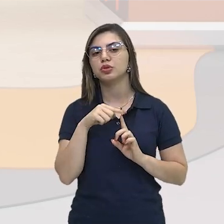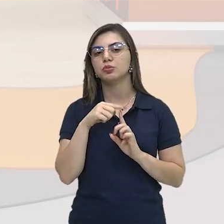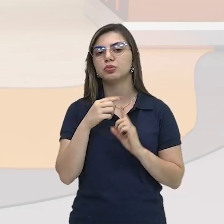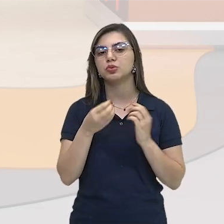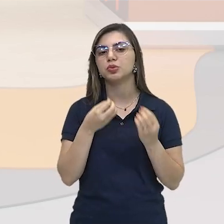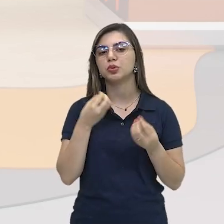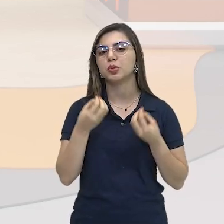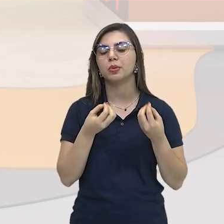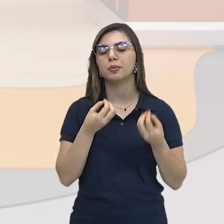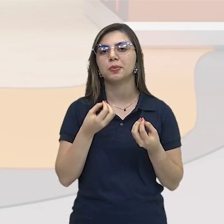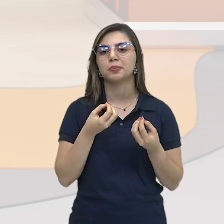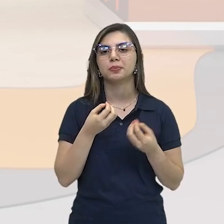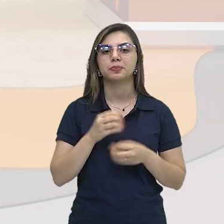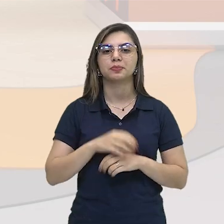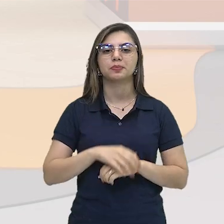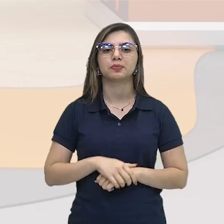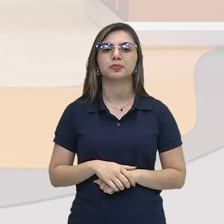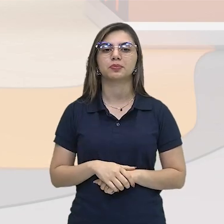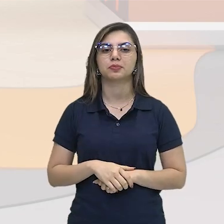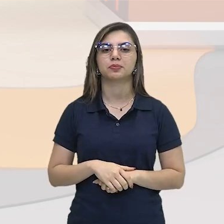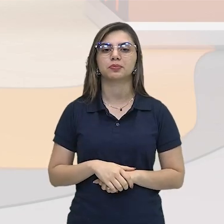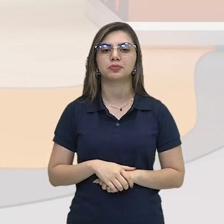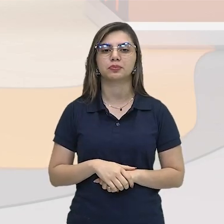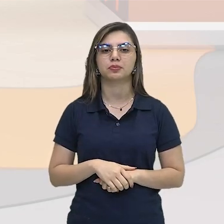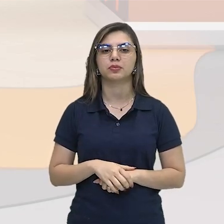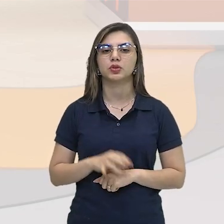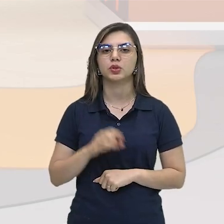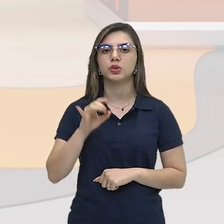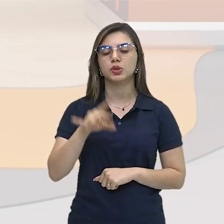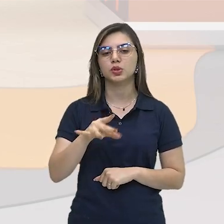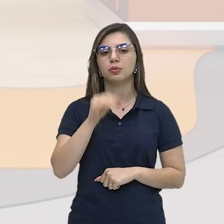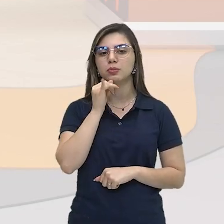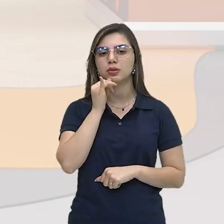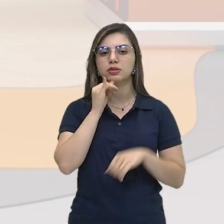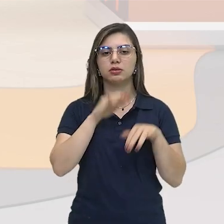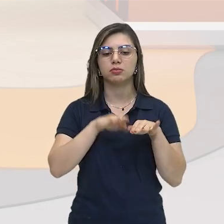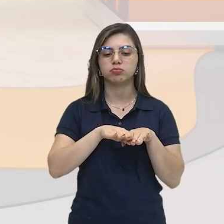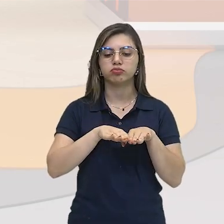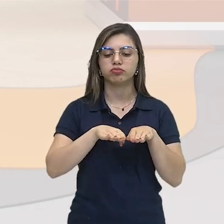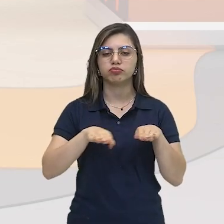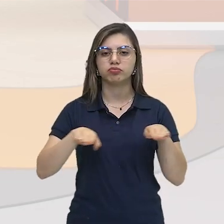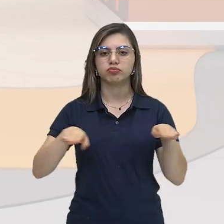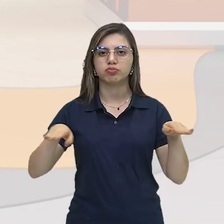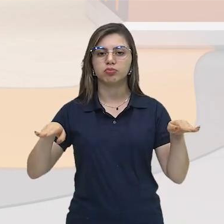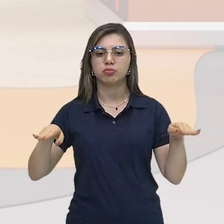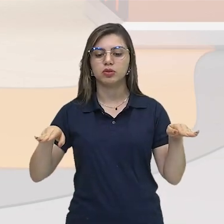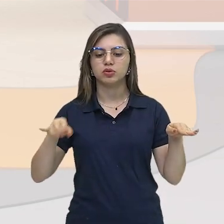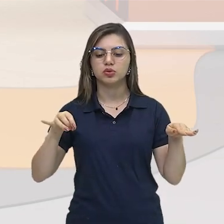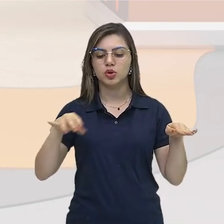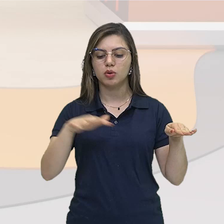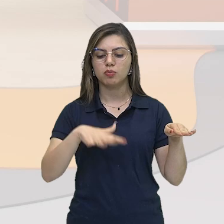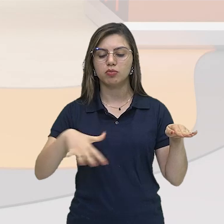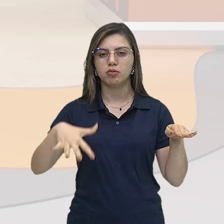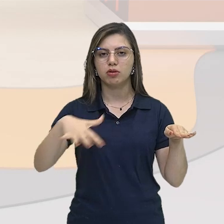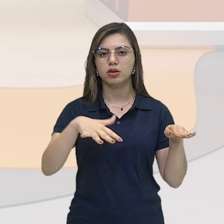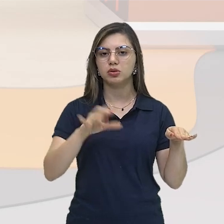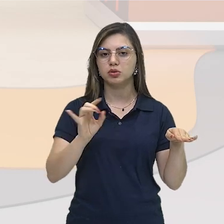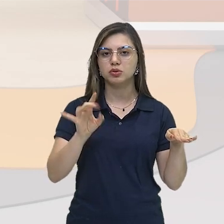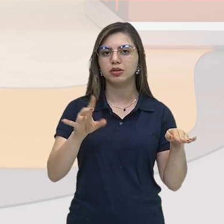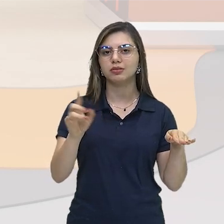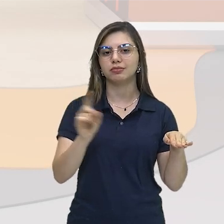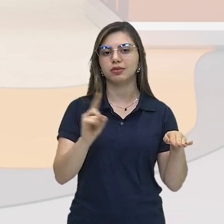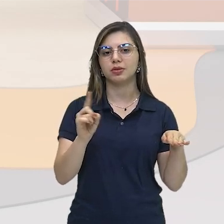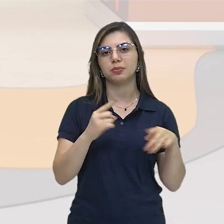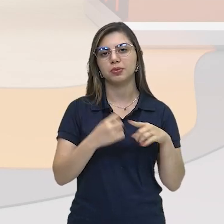a parte de superfície plana, porque o mapa, uma carta, acaba sendo uma